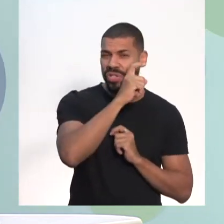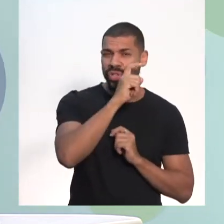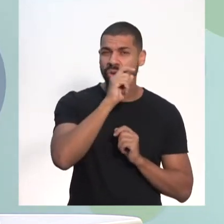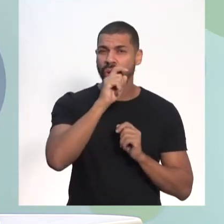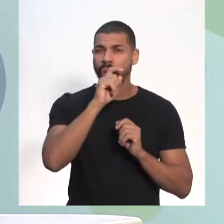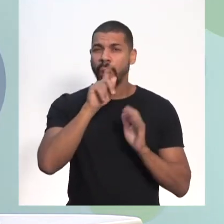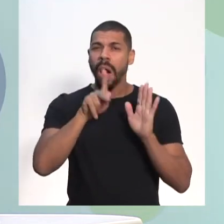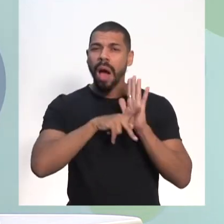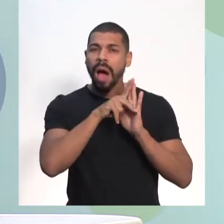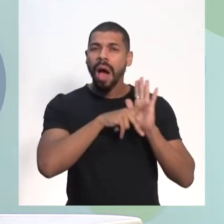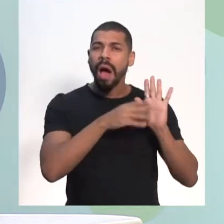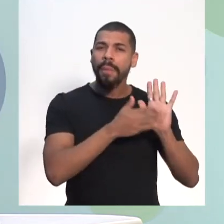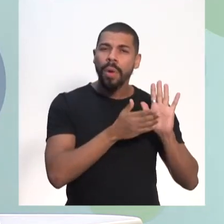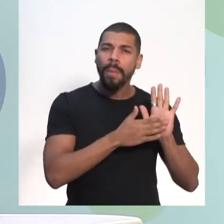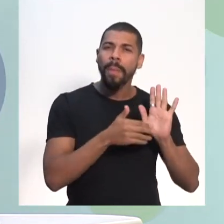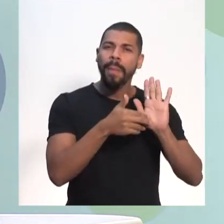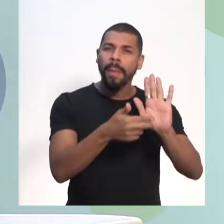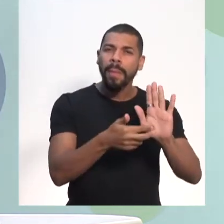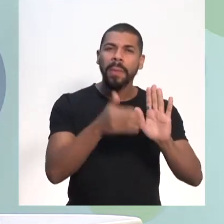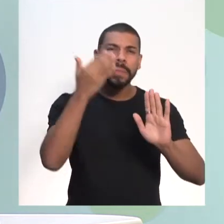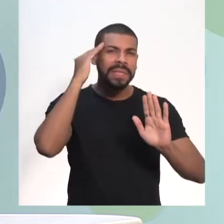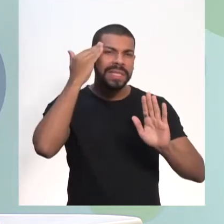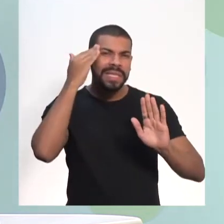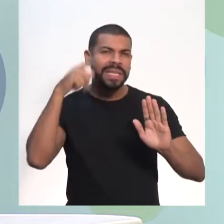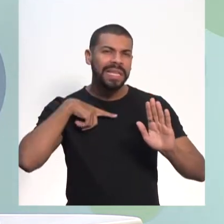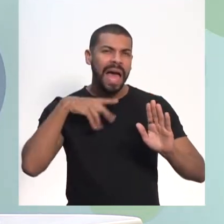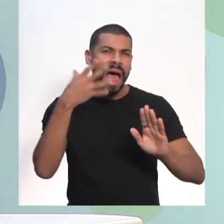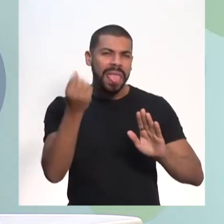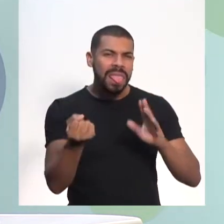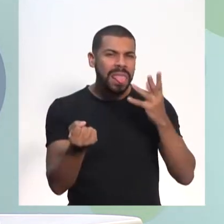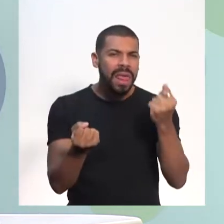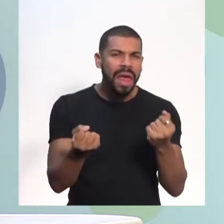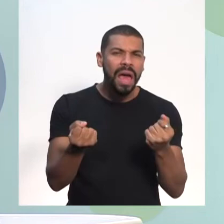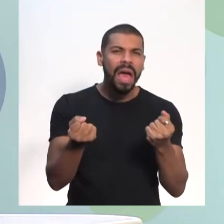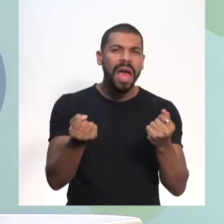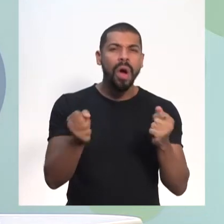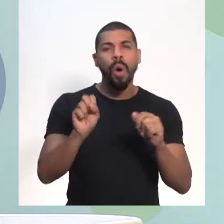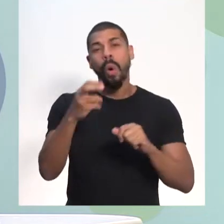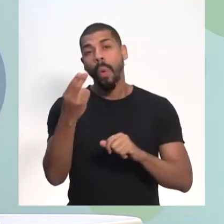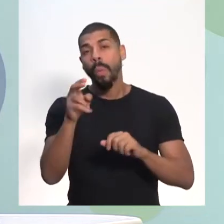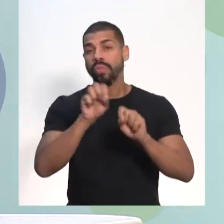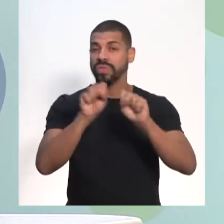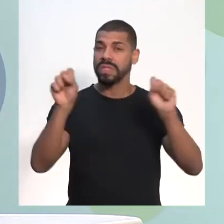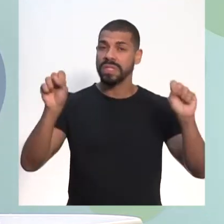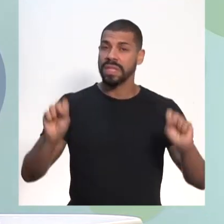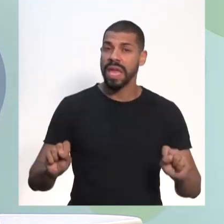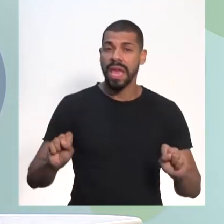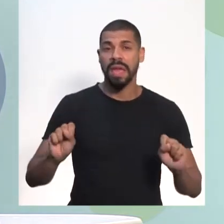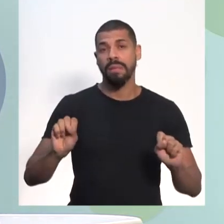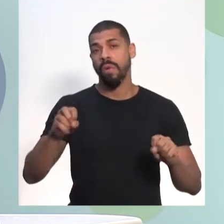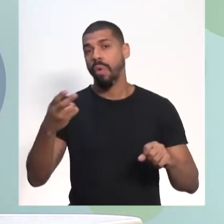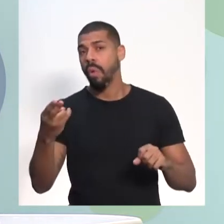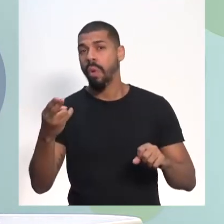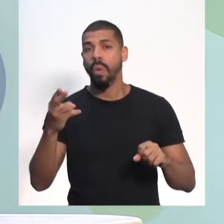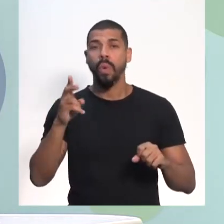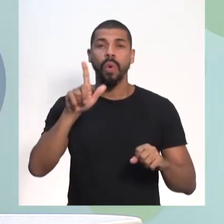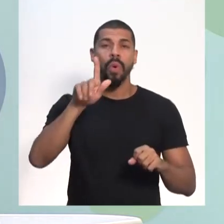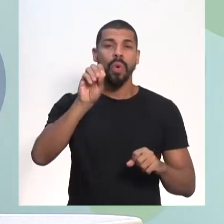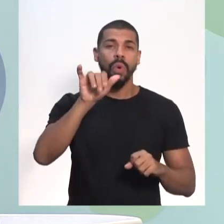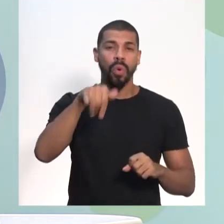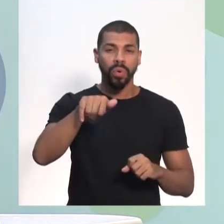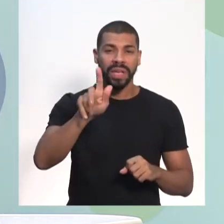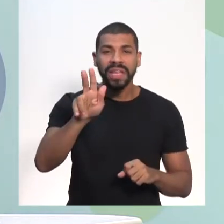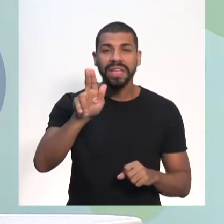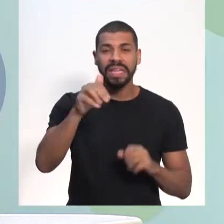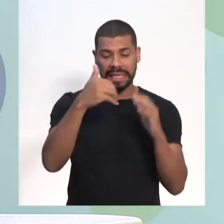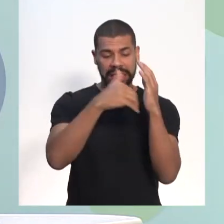da atividade, se estão com alguma dificuldade de acesso por questões de sistema ou por alguma questão de login e senha. Tá? E sempre